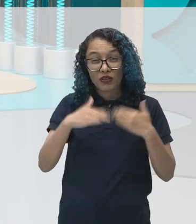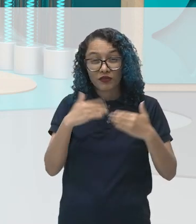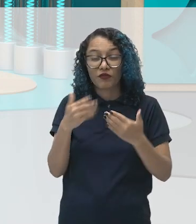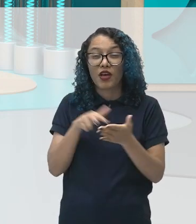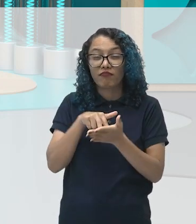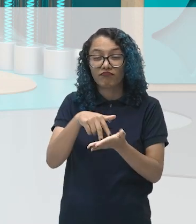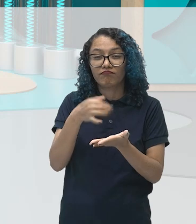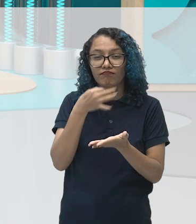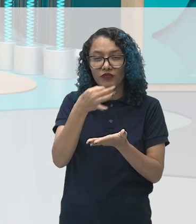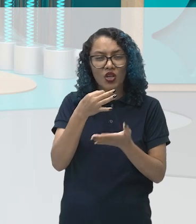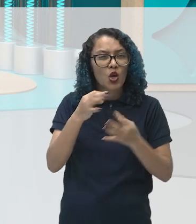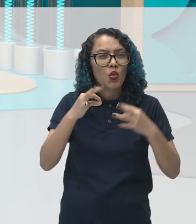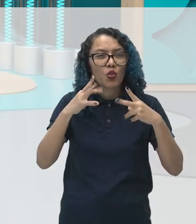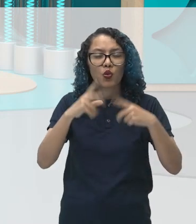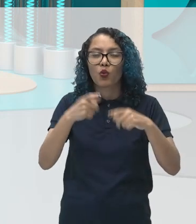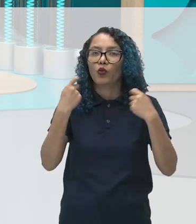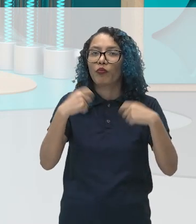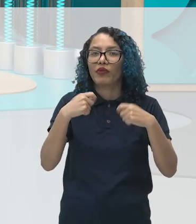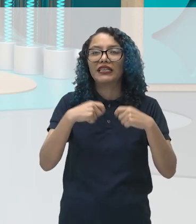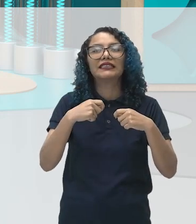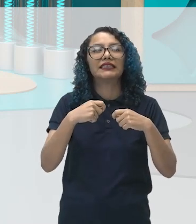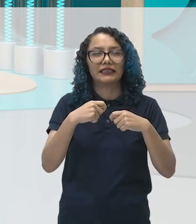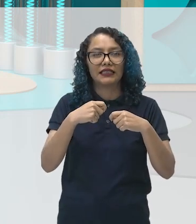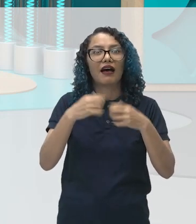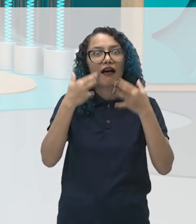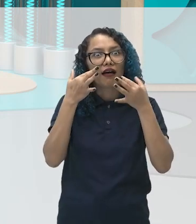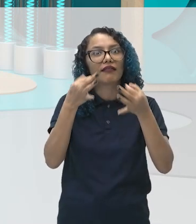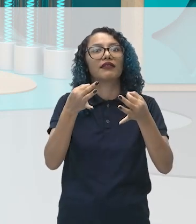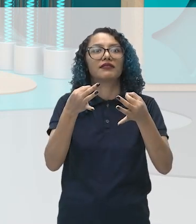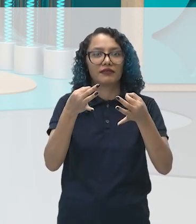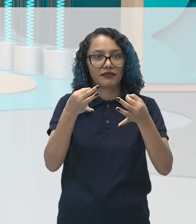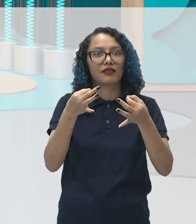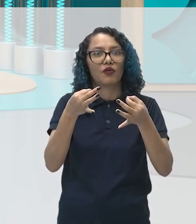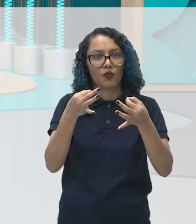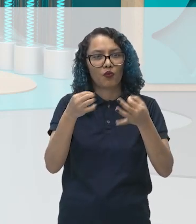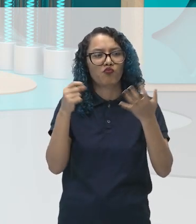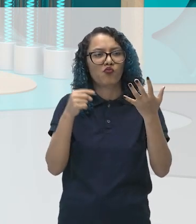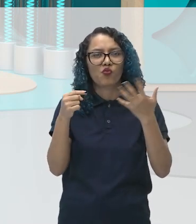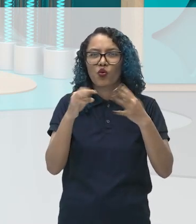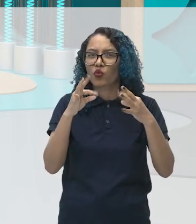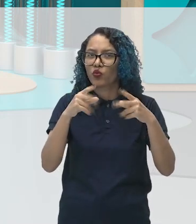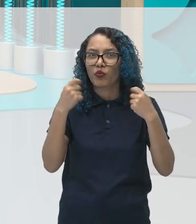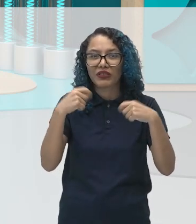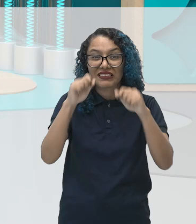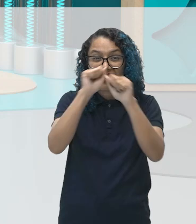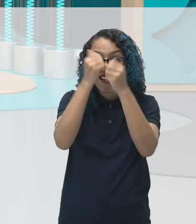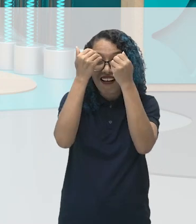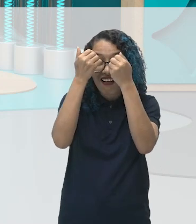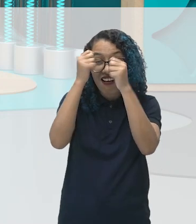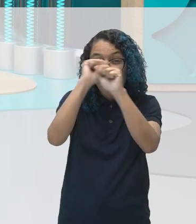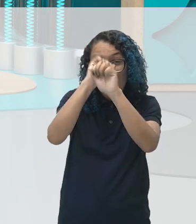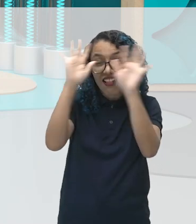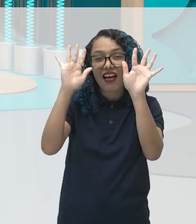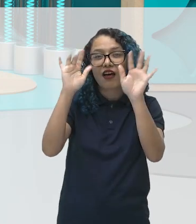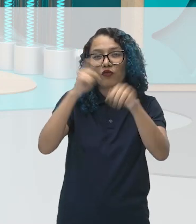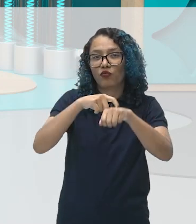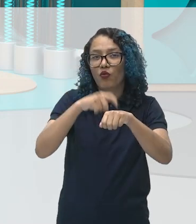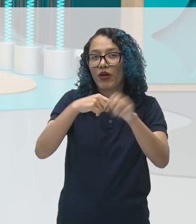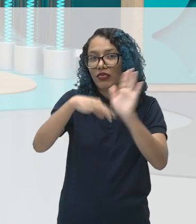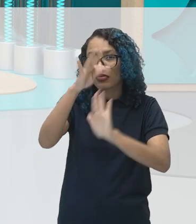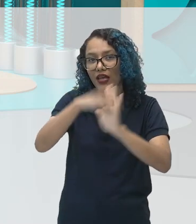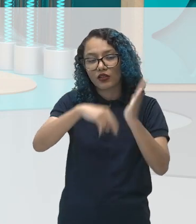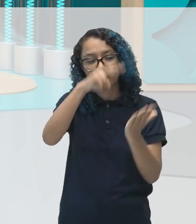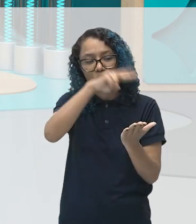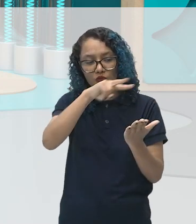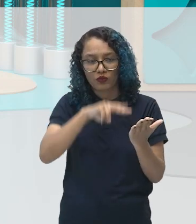senso crítico, tudo isso, pessoal, tem que estar em evidência na mente de vocês no momento que estão lendo o